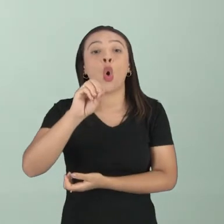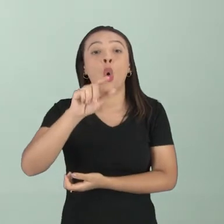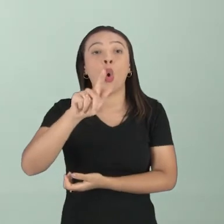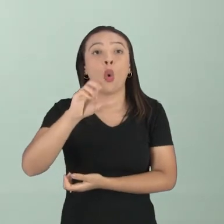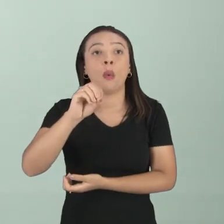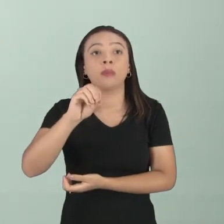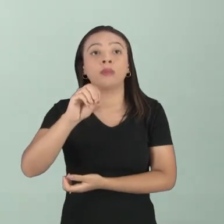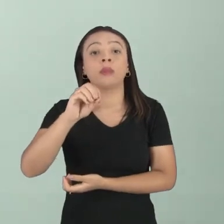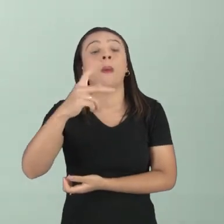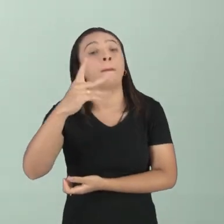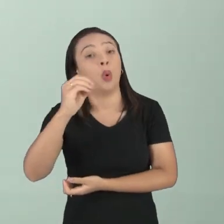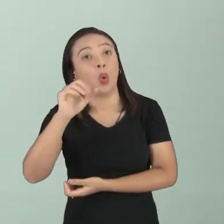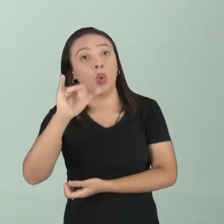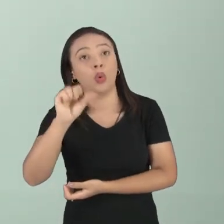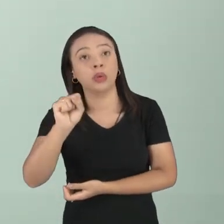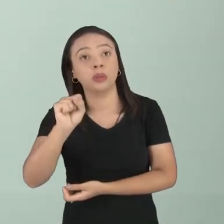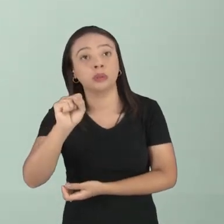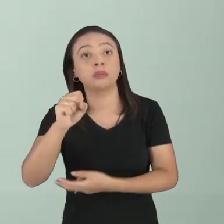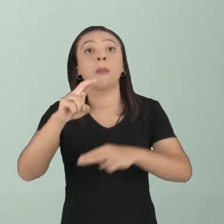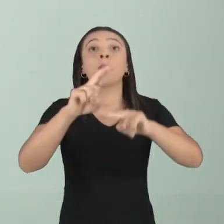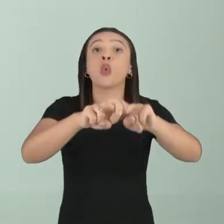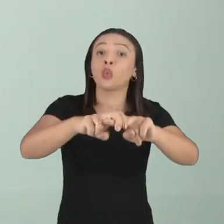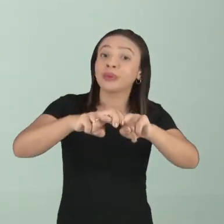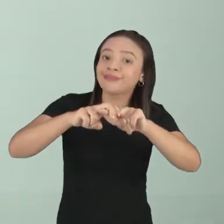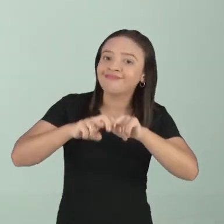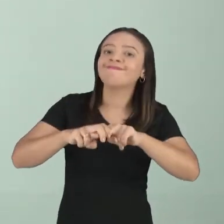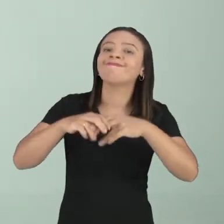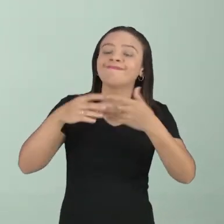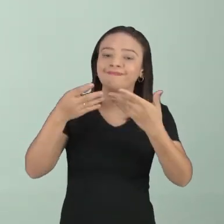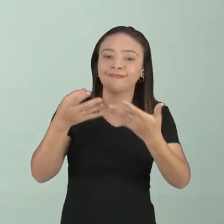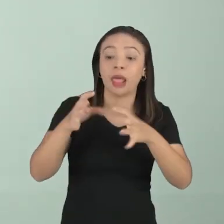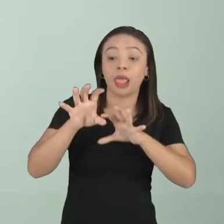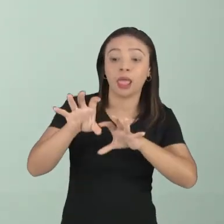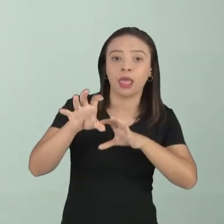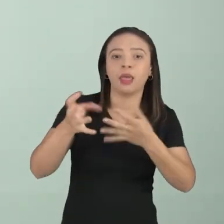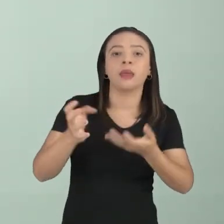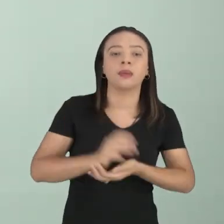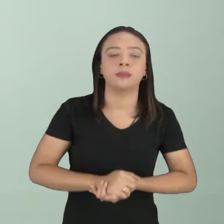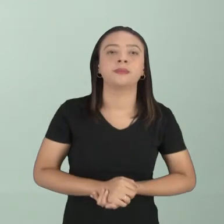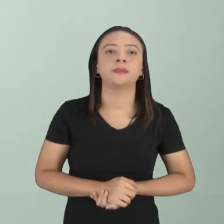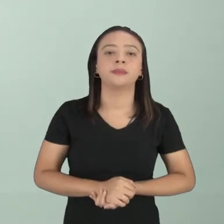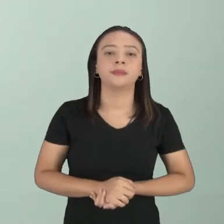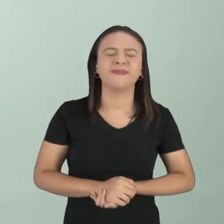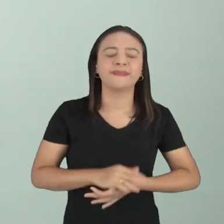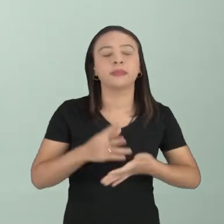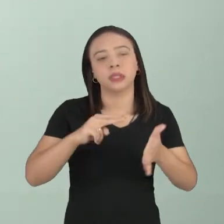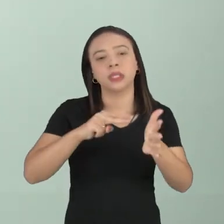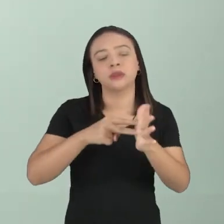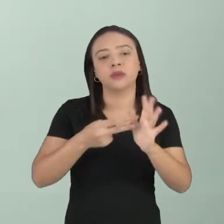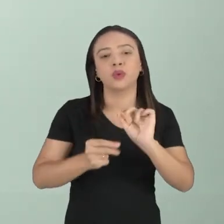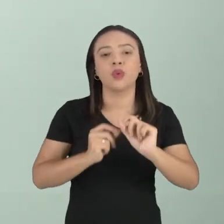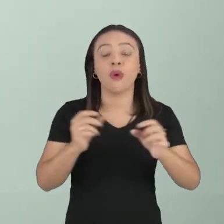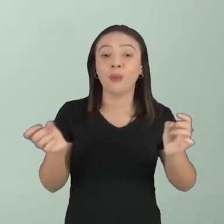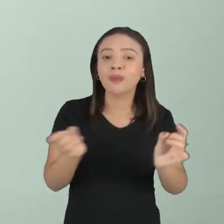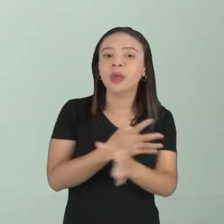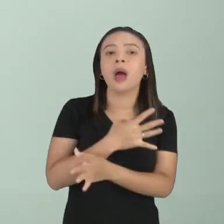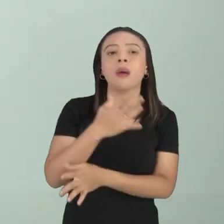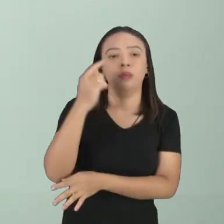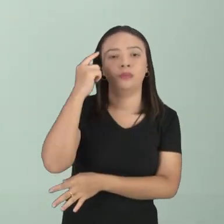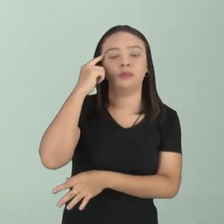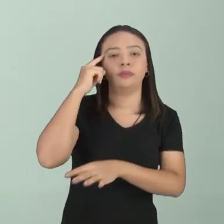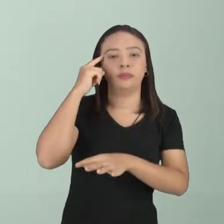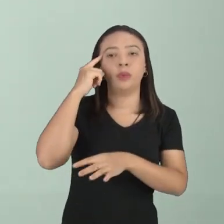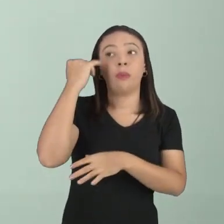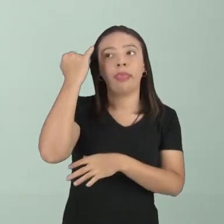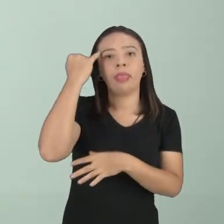pois, portanto, por conseguinte, por isso, assim. Então, é a ideia mesmo de concluir ali o pensamento.